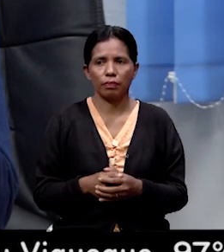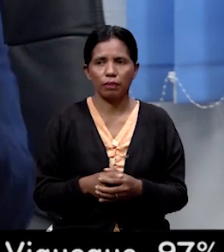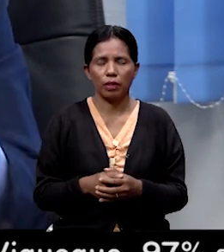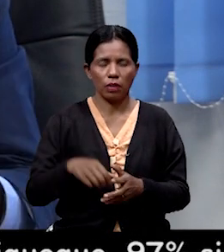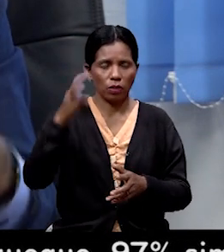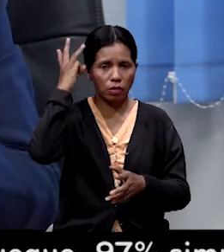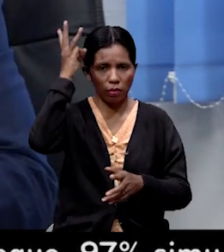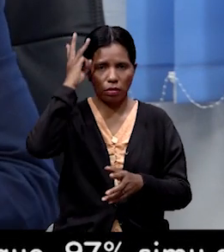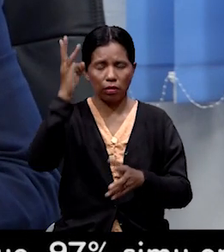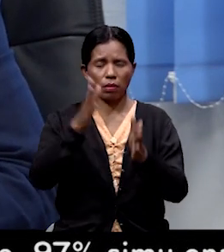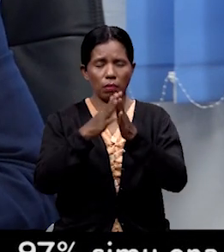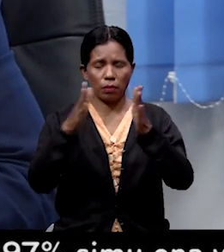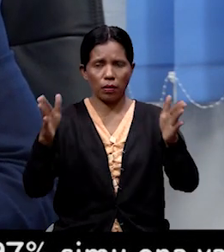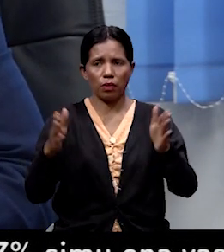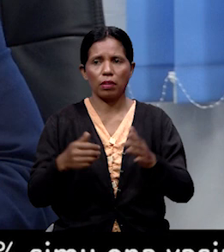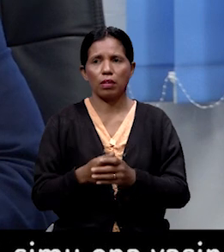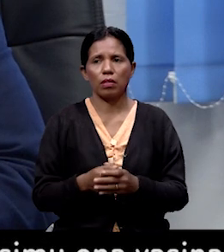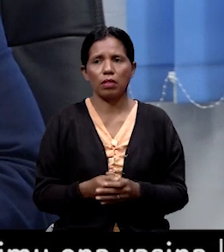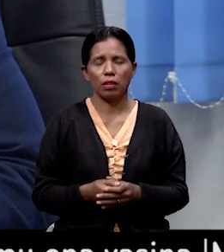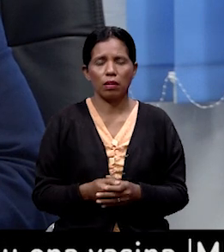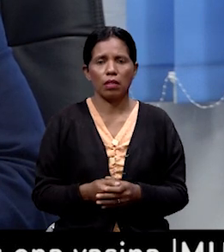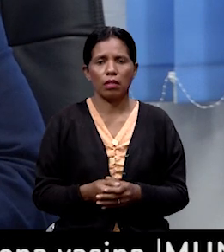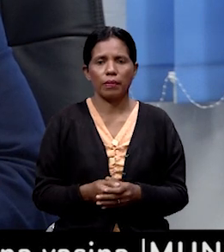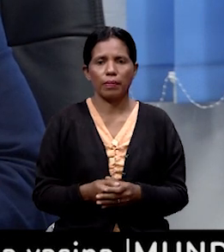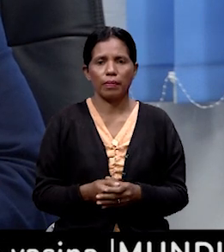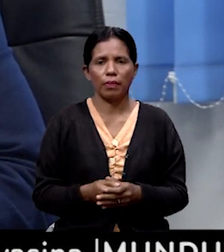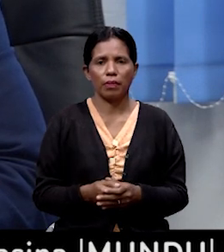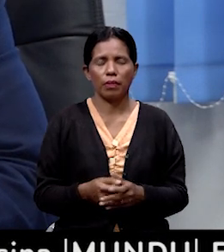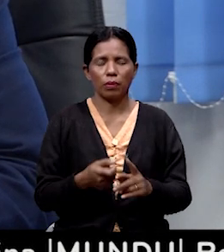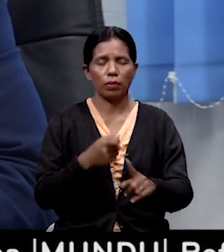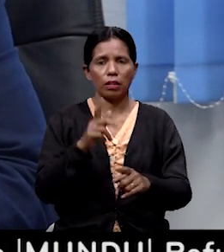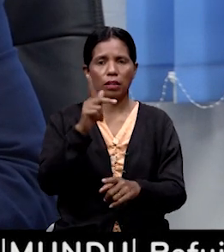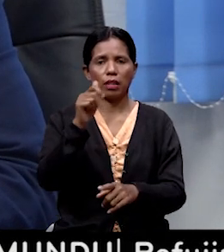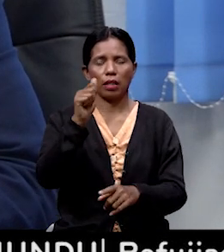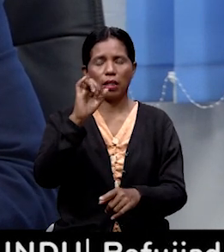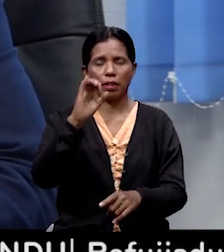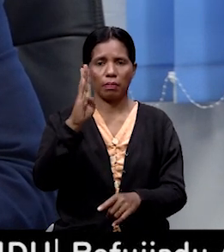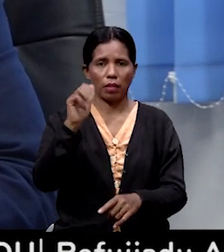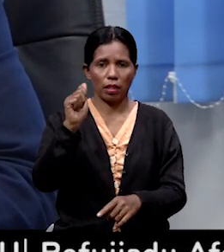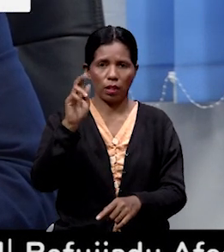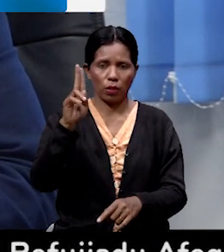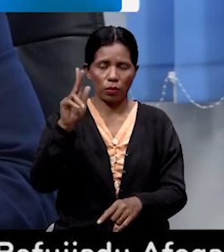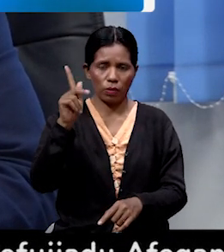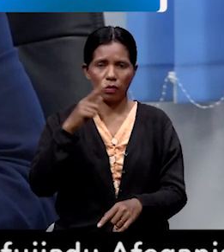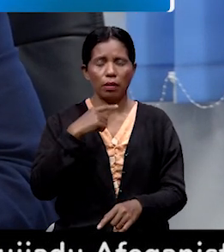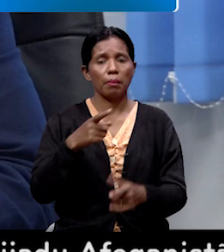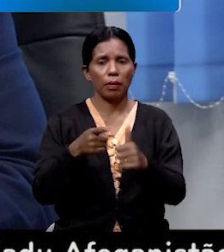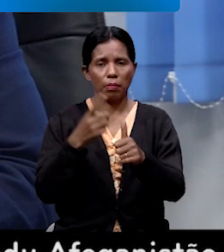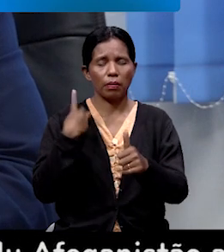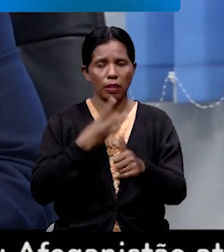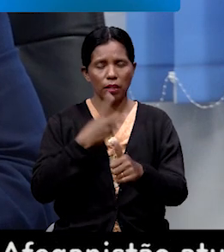preocupação boto si be. Sai hanesan preocupação boto si be kai ba. Jadi, primeiro uma kita hari kata